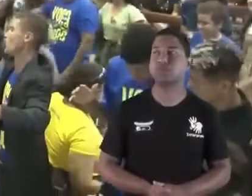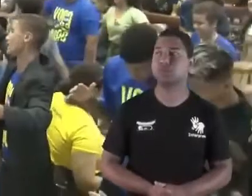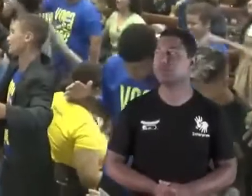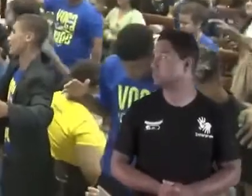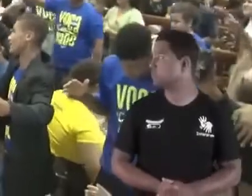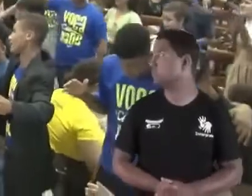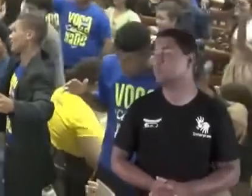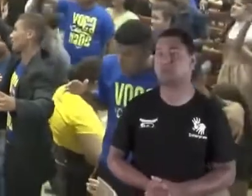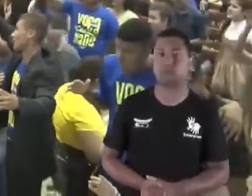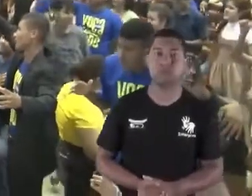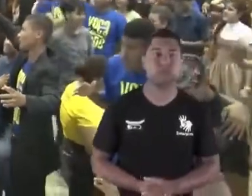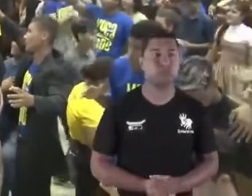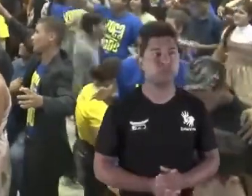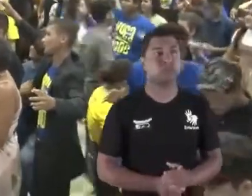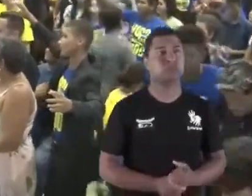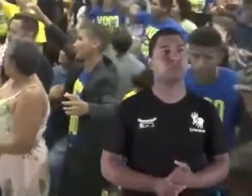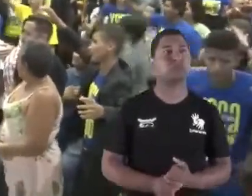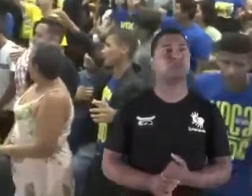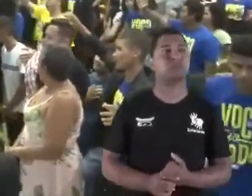Nosso pastor.